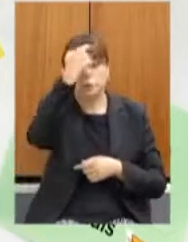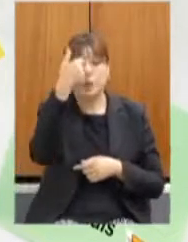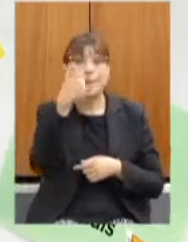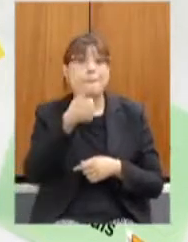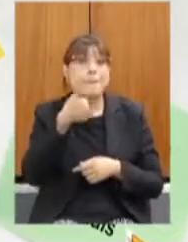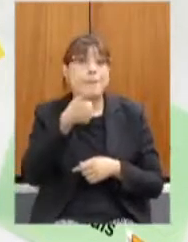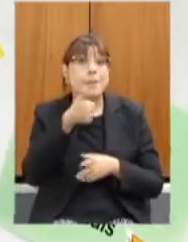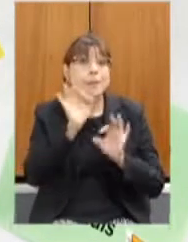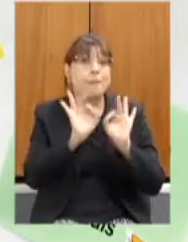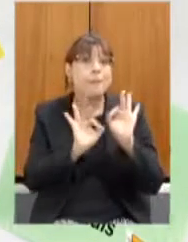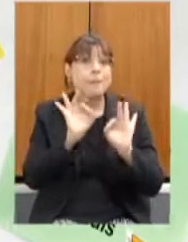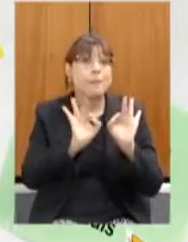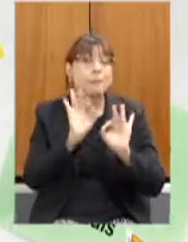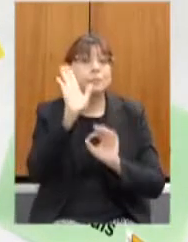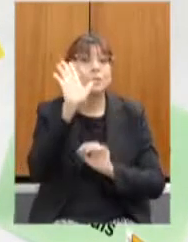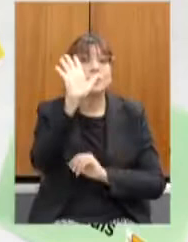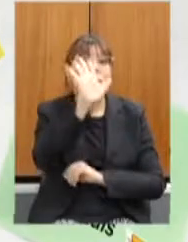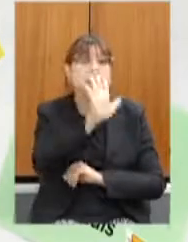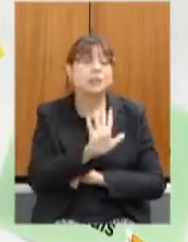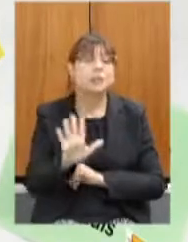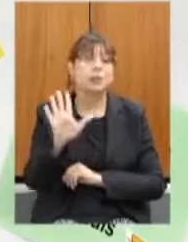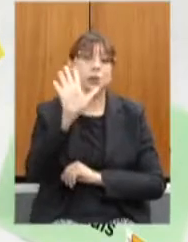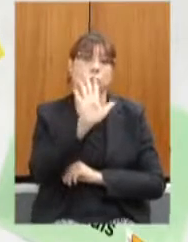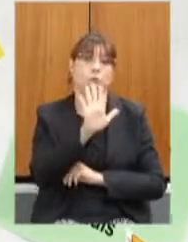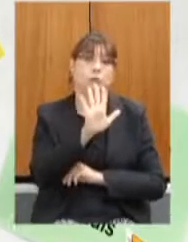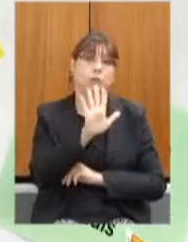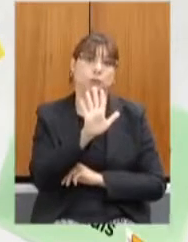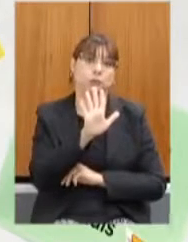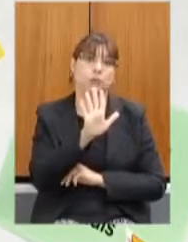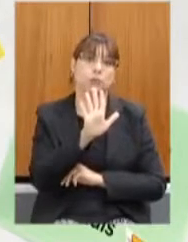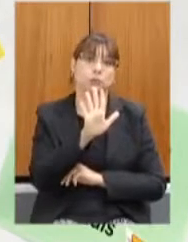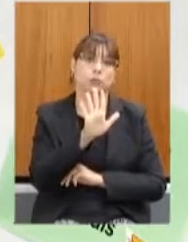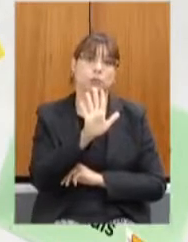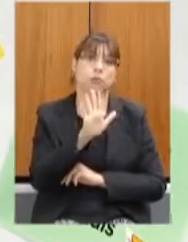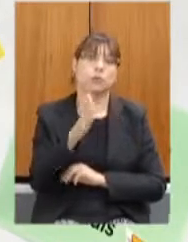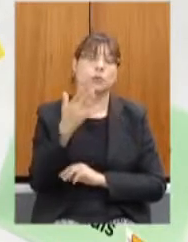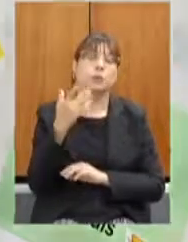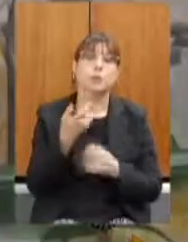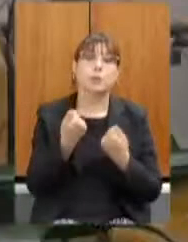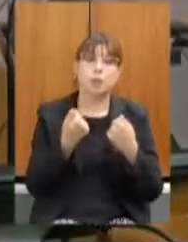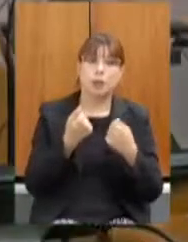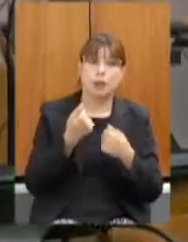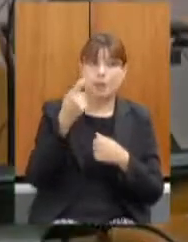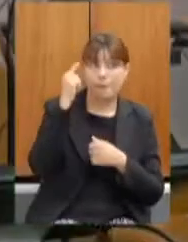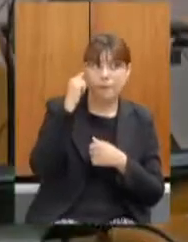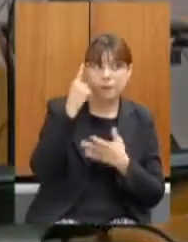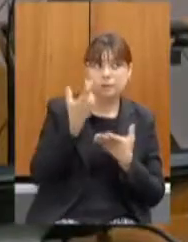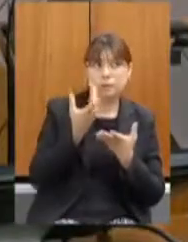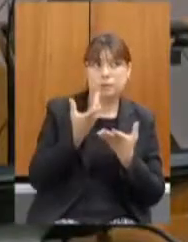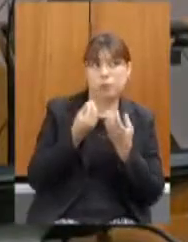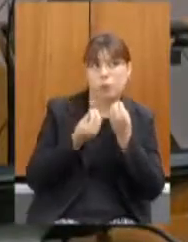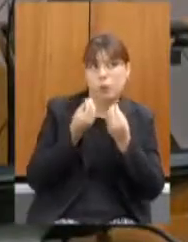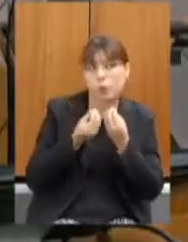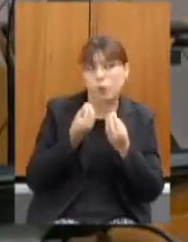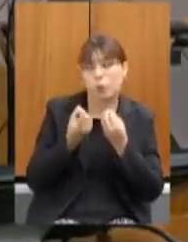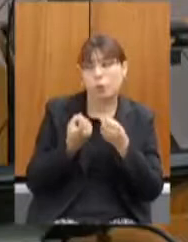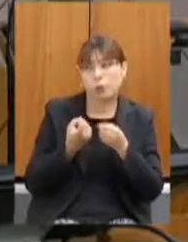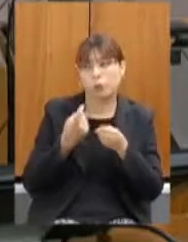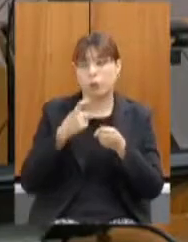plano nacional de compatibilização entre a necessidade de retomar as ações